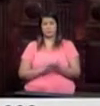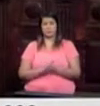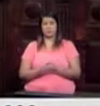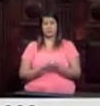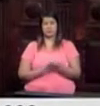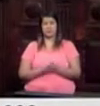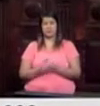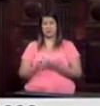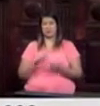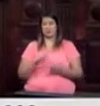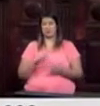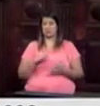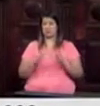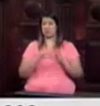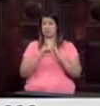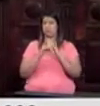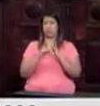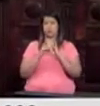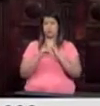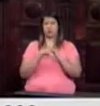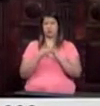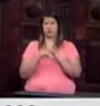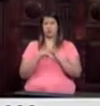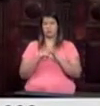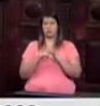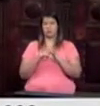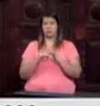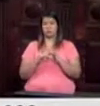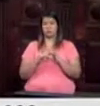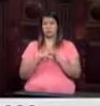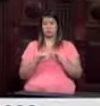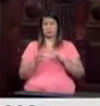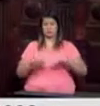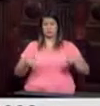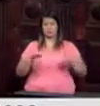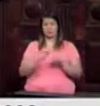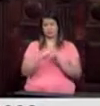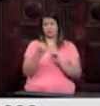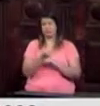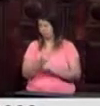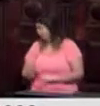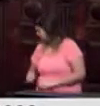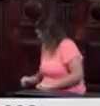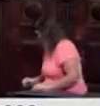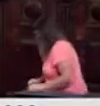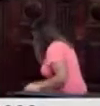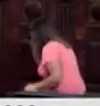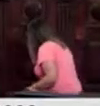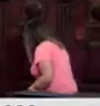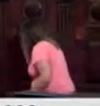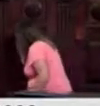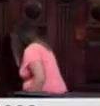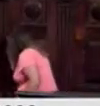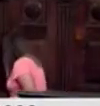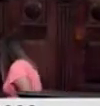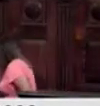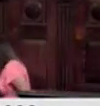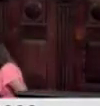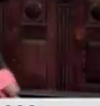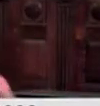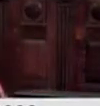estava vinculado a pedaladas fiscais. Ninguém mais fala hoje